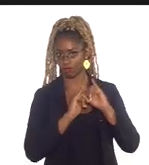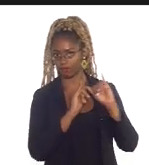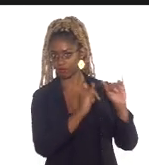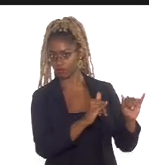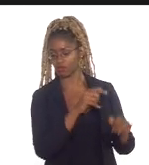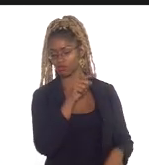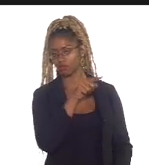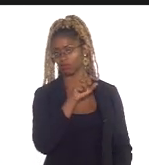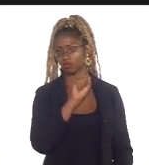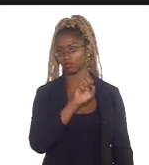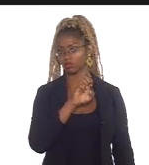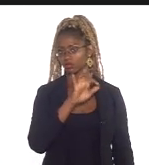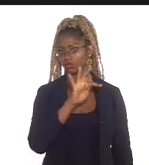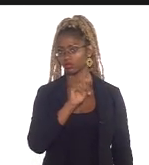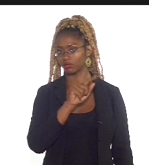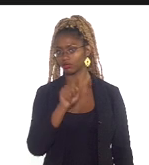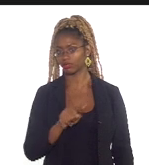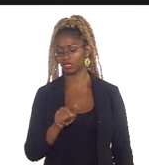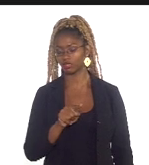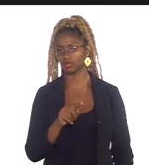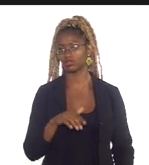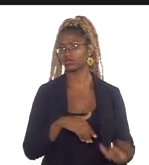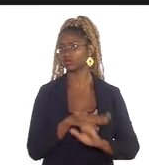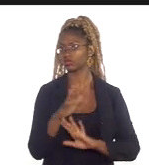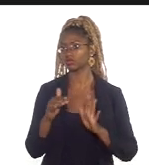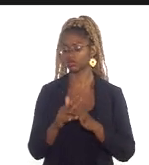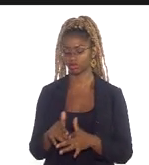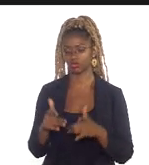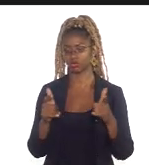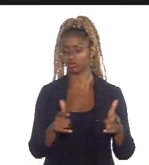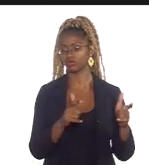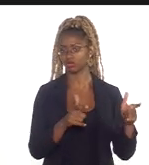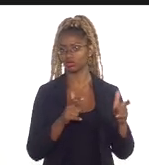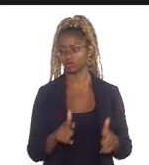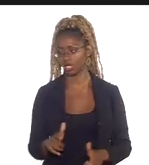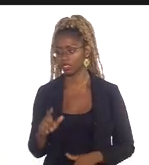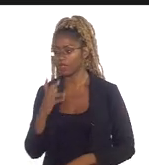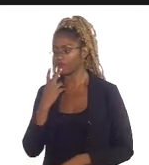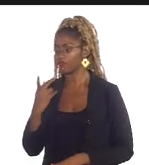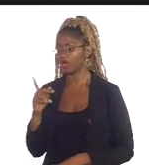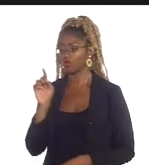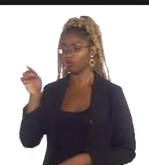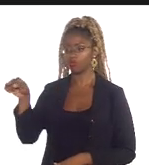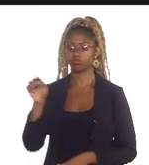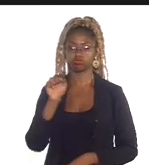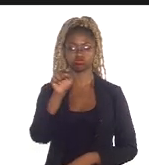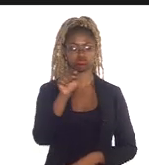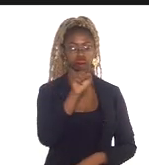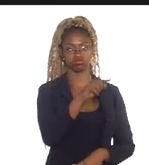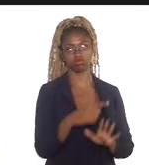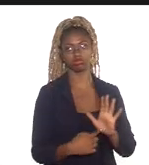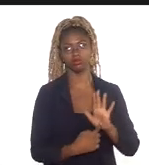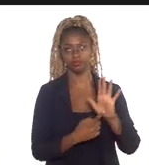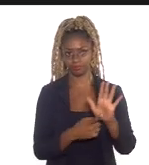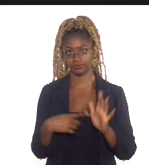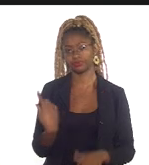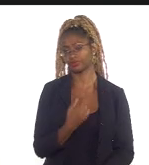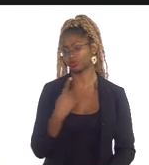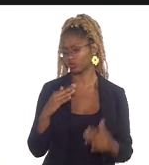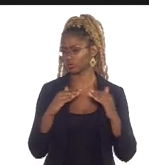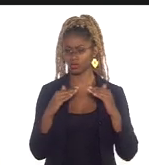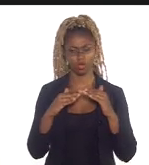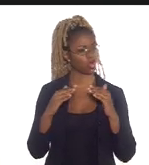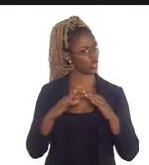Cefaz, que todos os campos, rubricas e períodos que ela nos indicou, que a ANP concorda